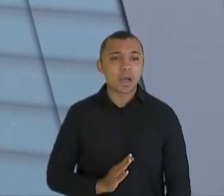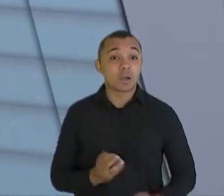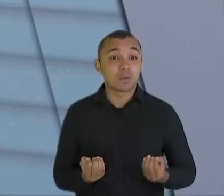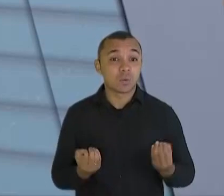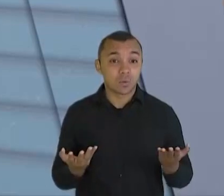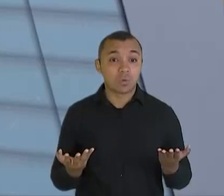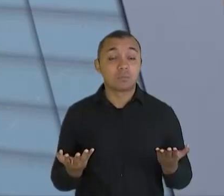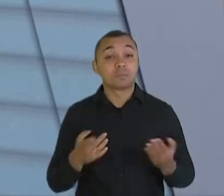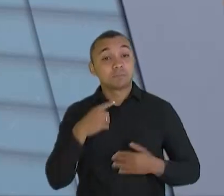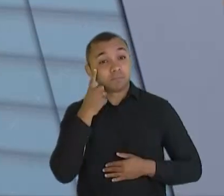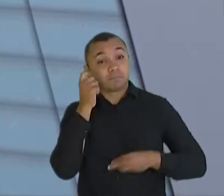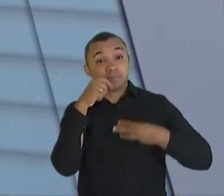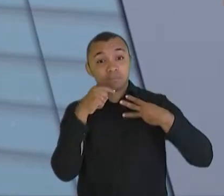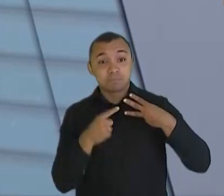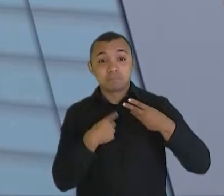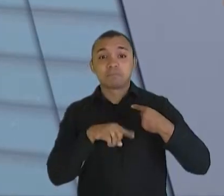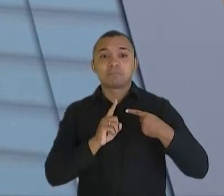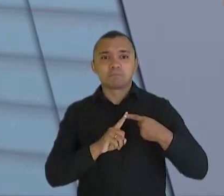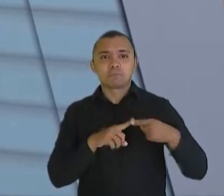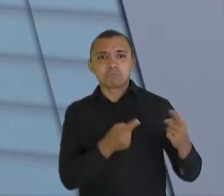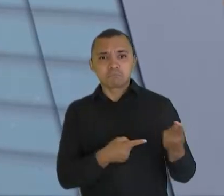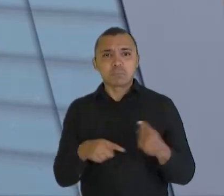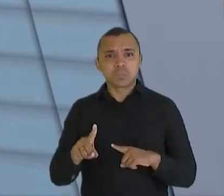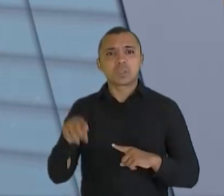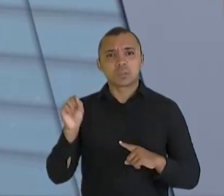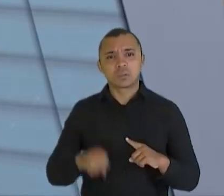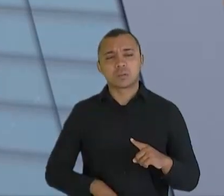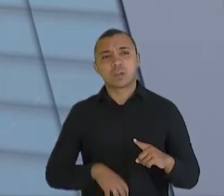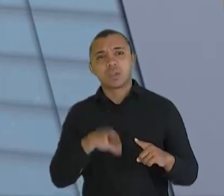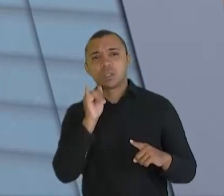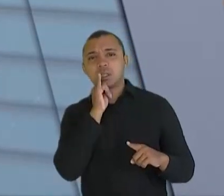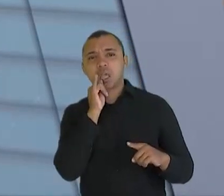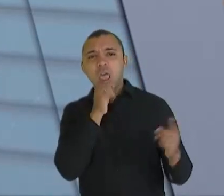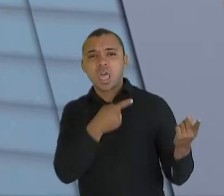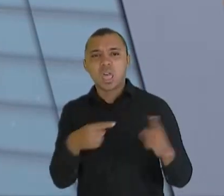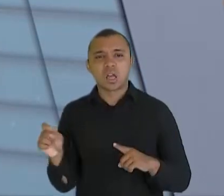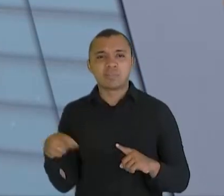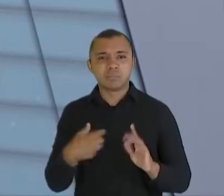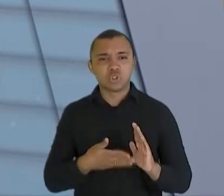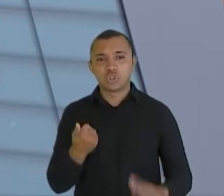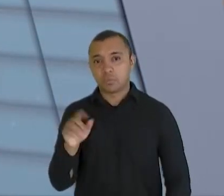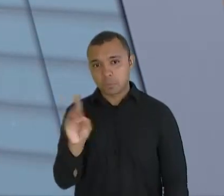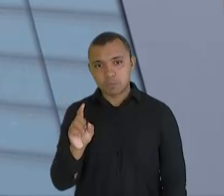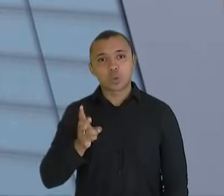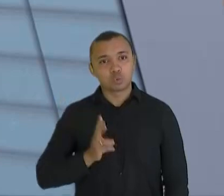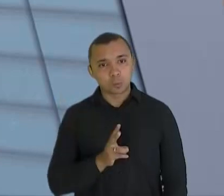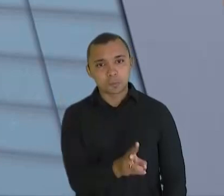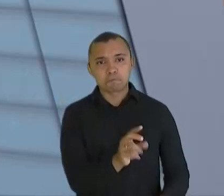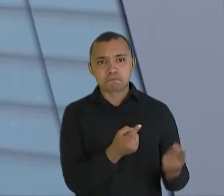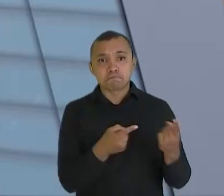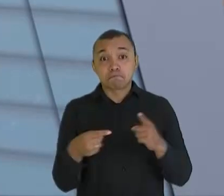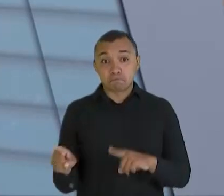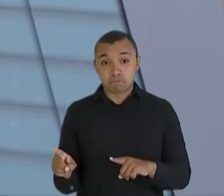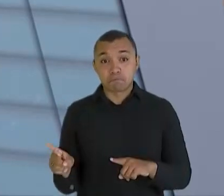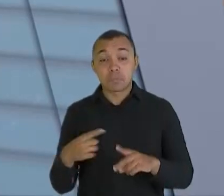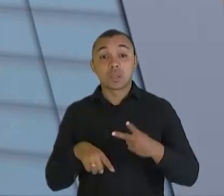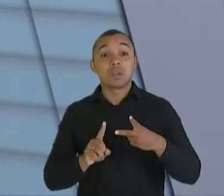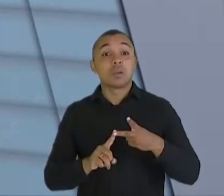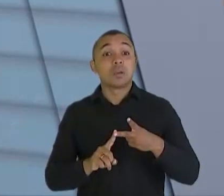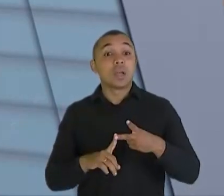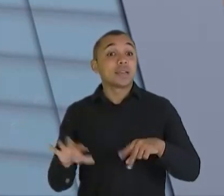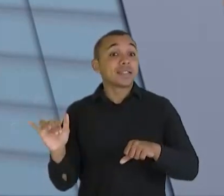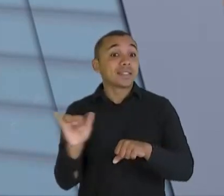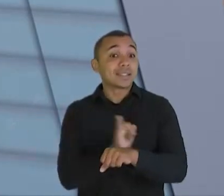disse. Primeiro é o seguinte, ele disse que tem que ter a repressão. Não tem esse negócio de tirar a repressão, não. Tem que ter a repressão. Agora, uma série de medidas